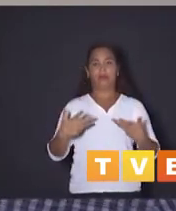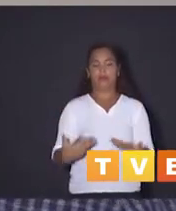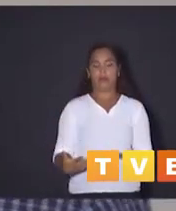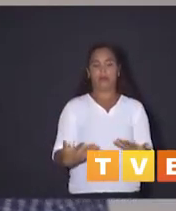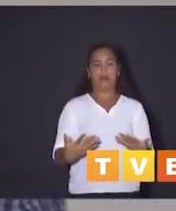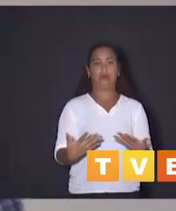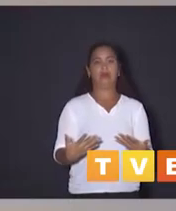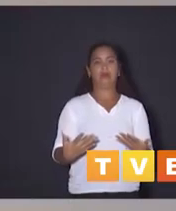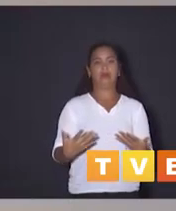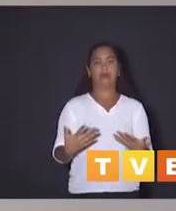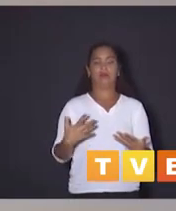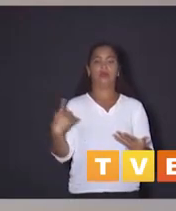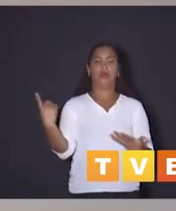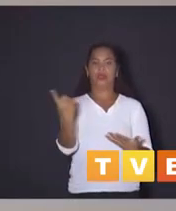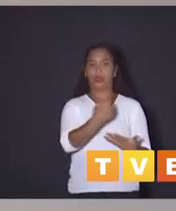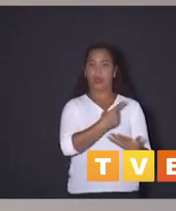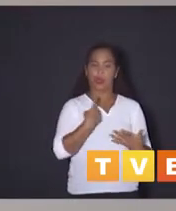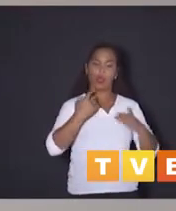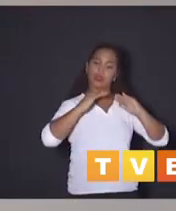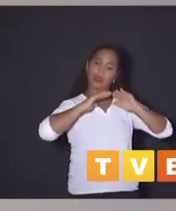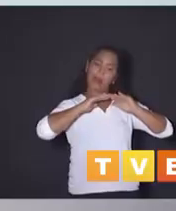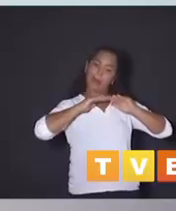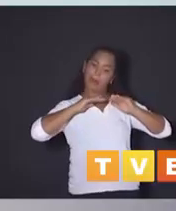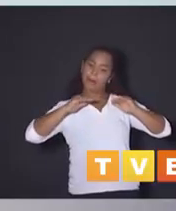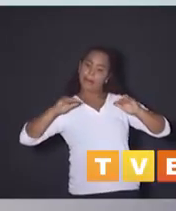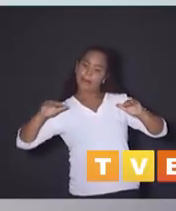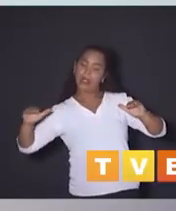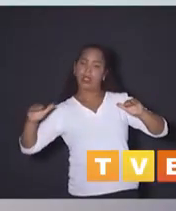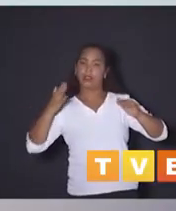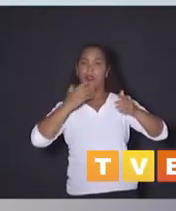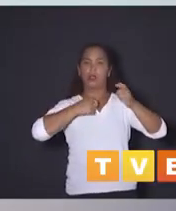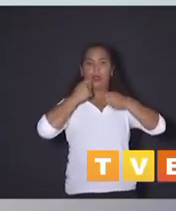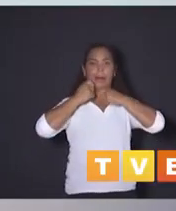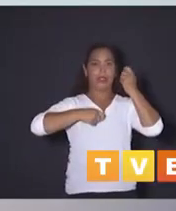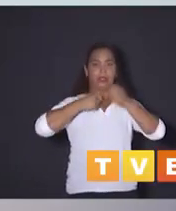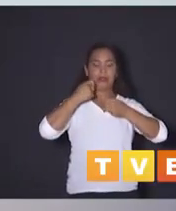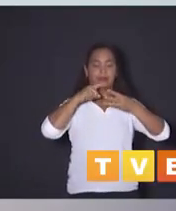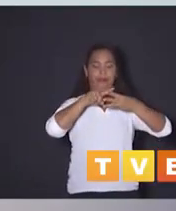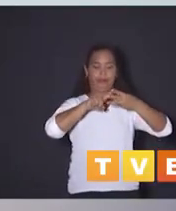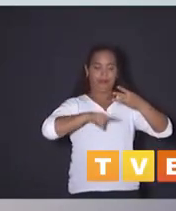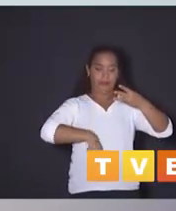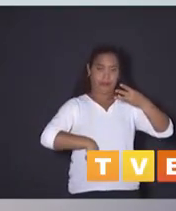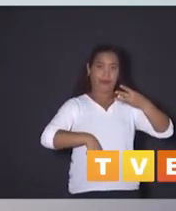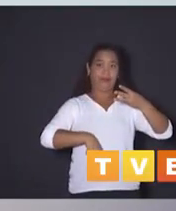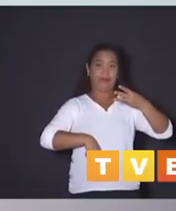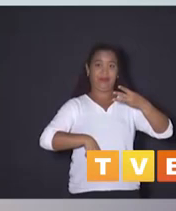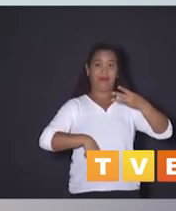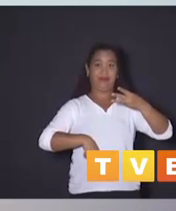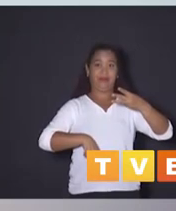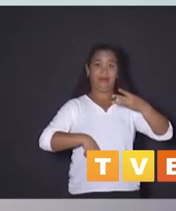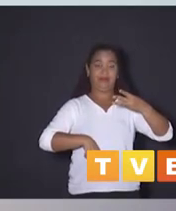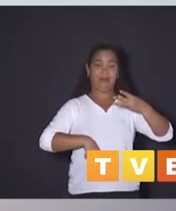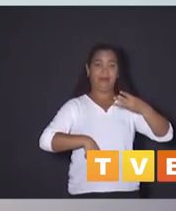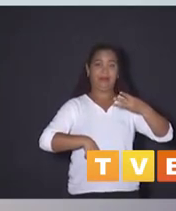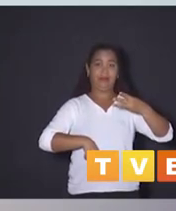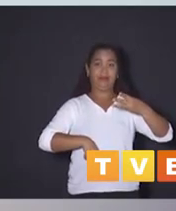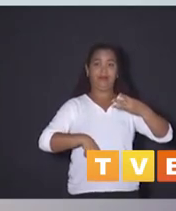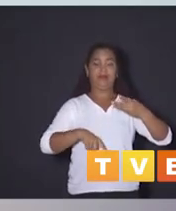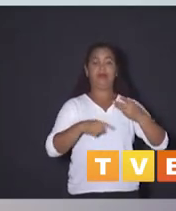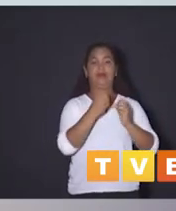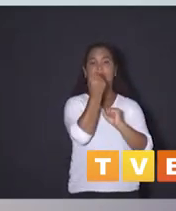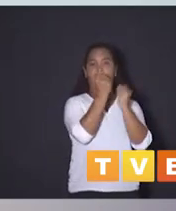nesse nosso padrão alimentar de hoje é essencialmente encarregado dessas três coisas de três características o também